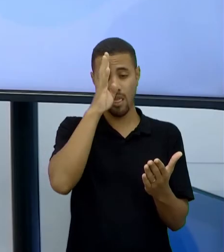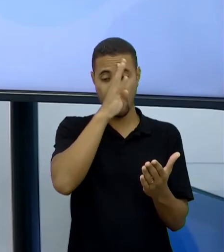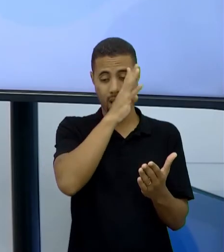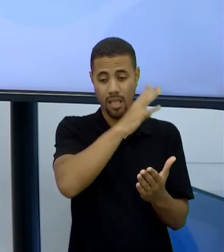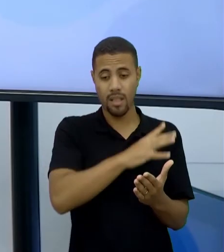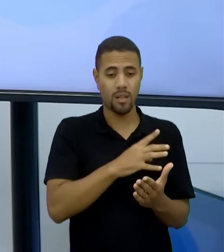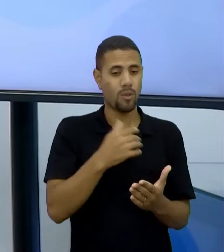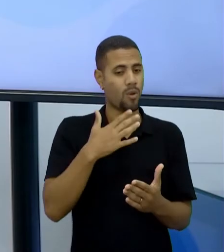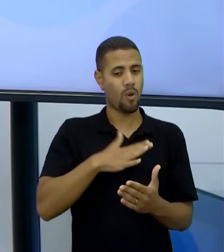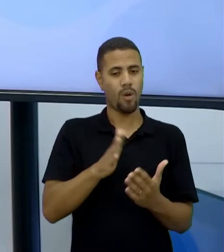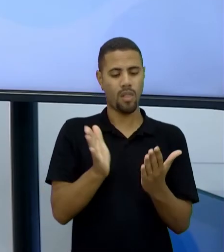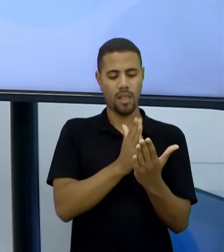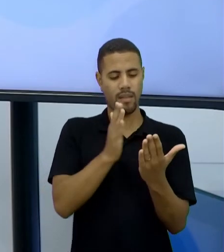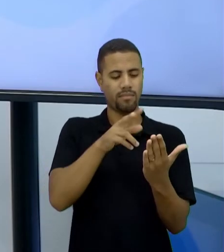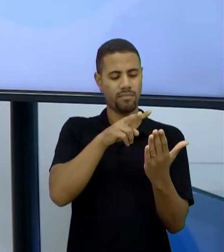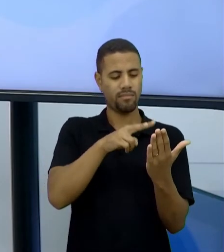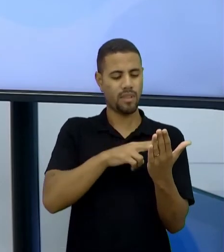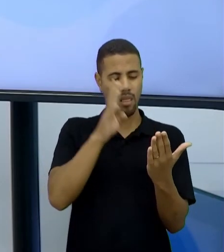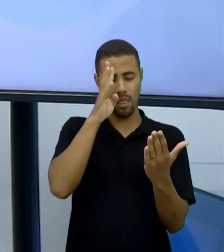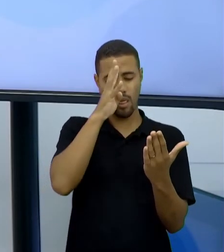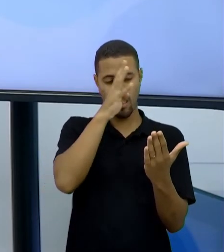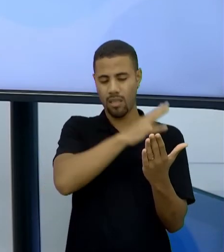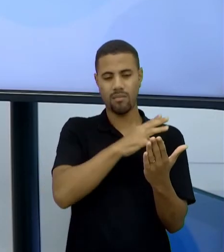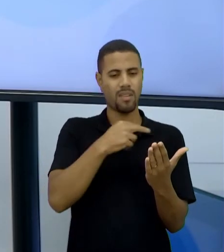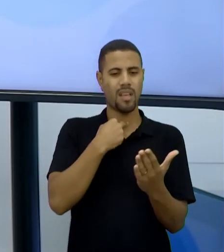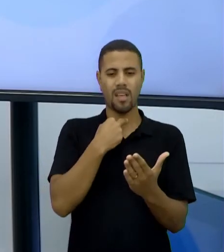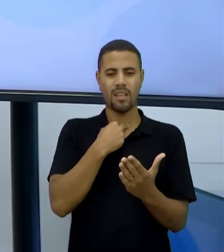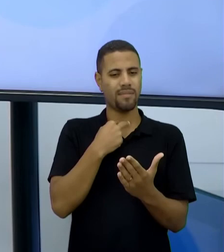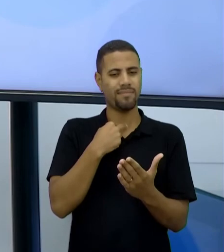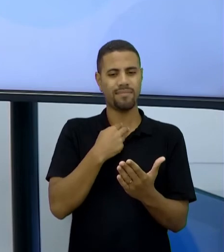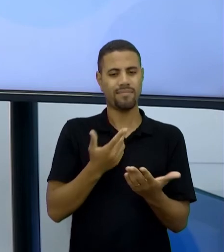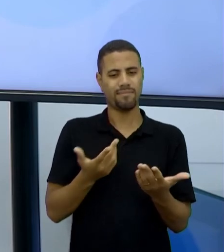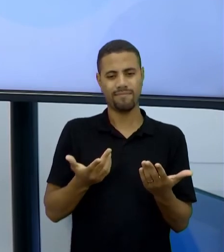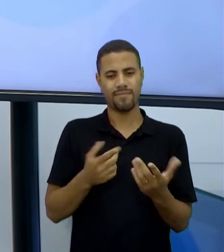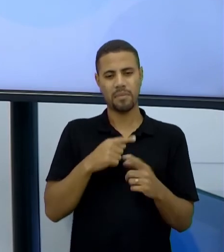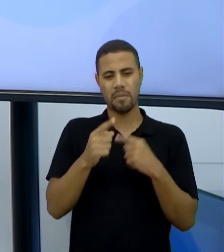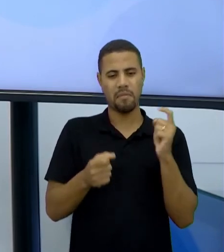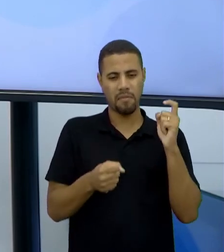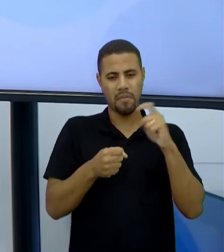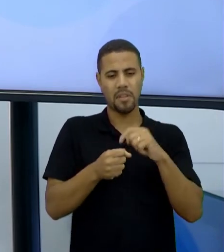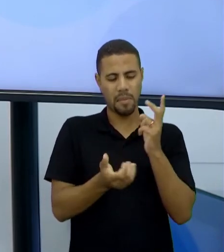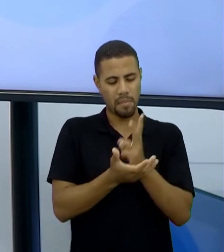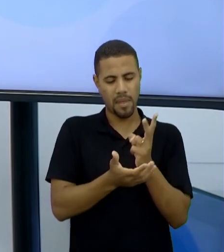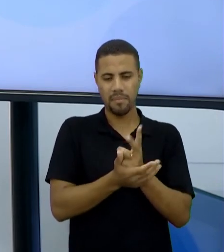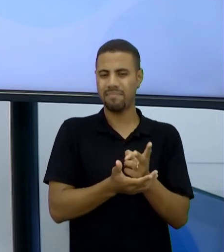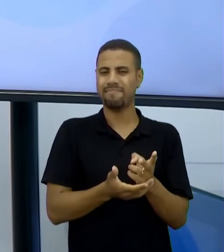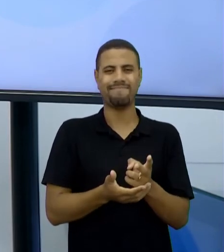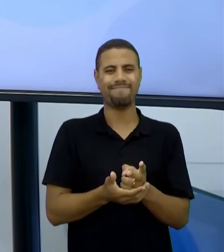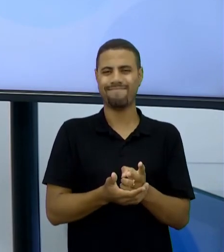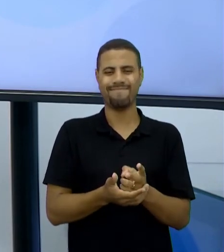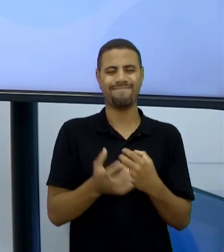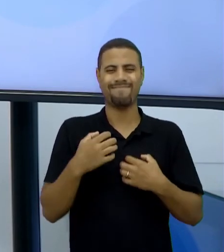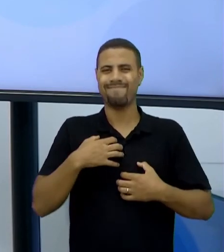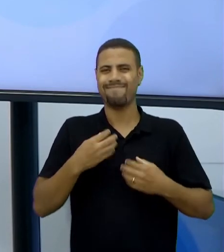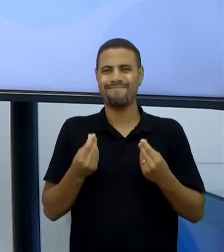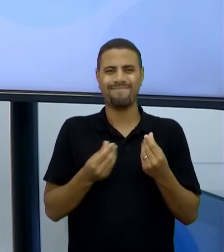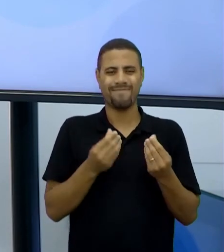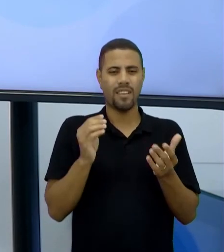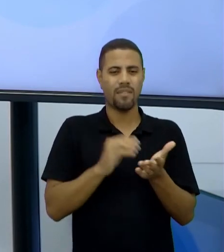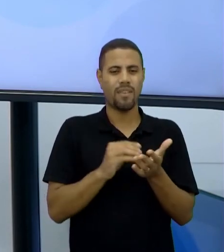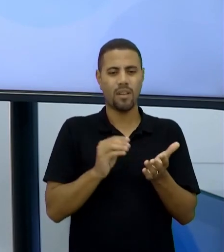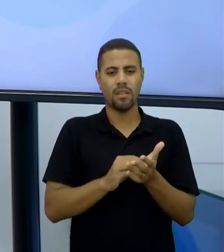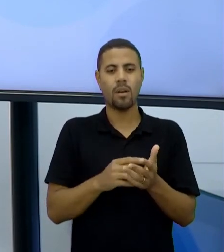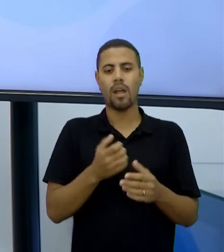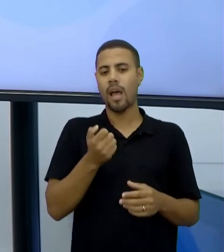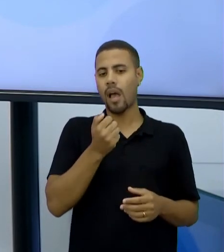quando eu paro uma leitura assim, em determinado ali momento, e depois volto nela. E eu tenho a sensação de que o áudio